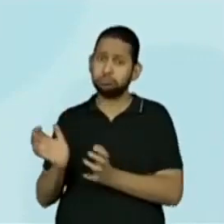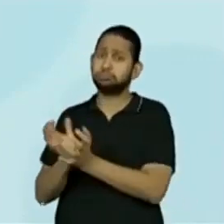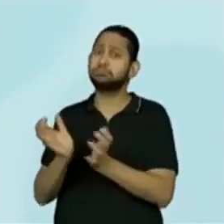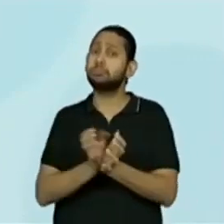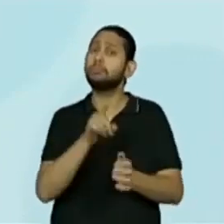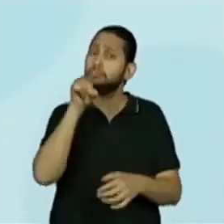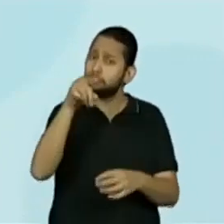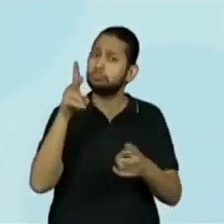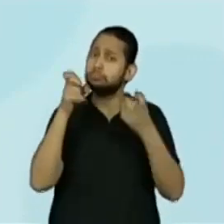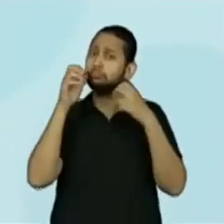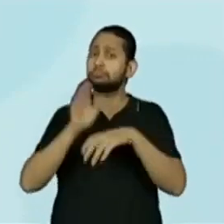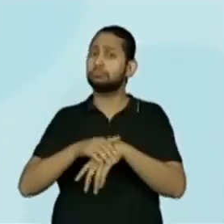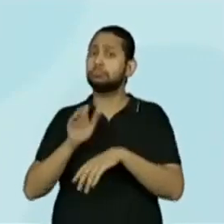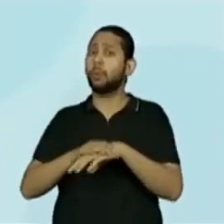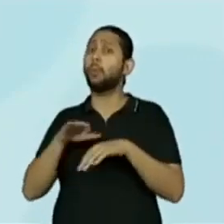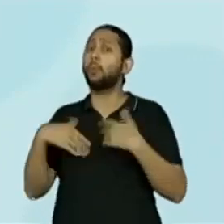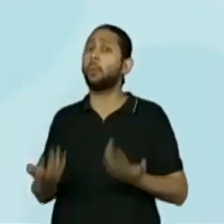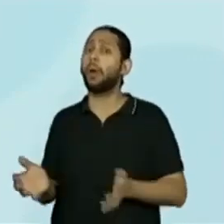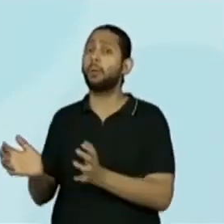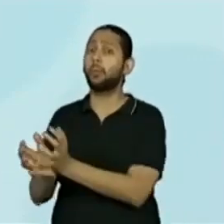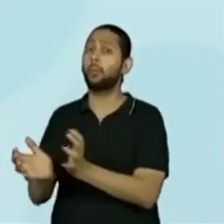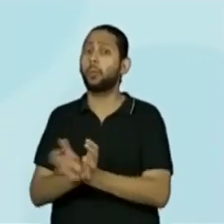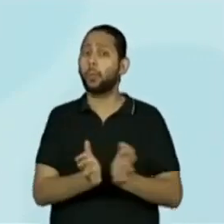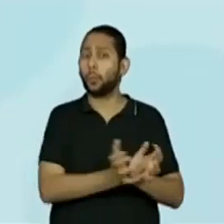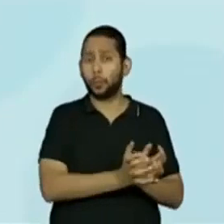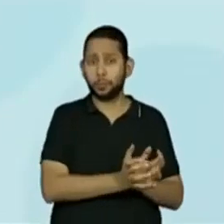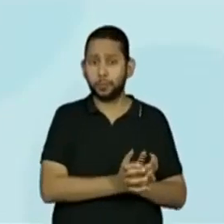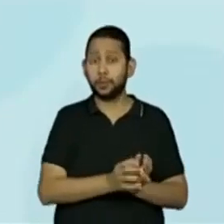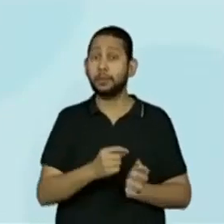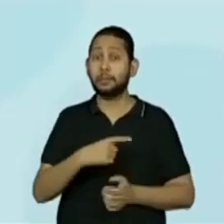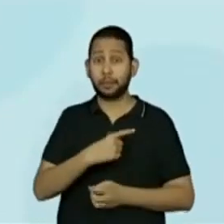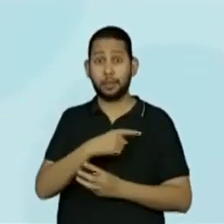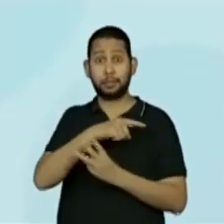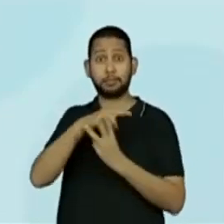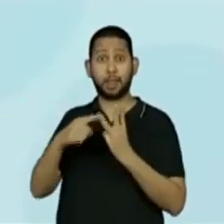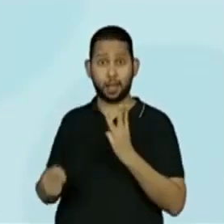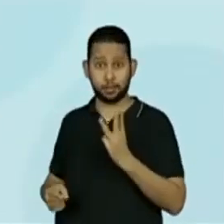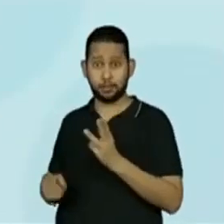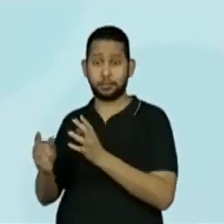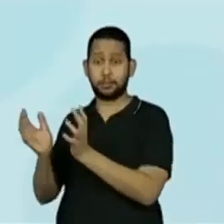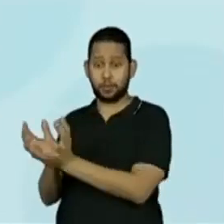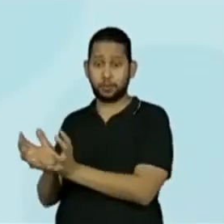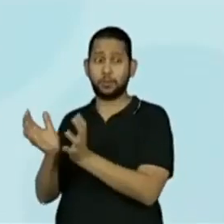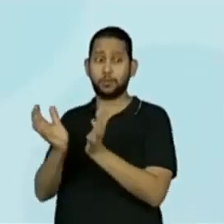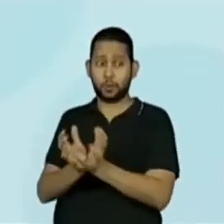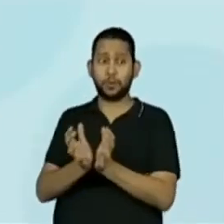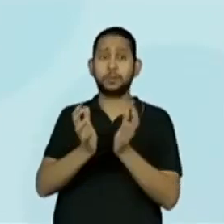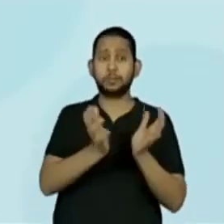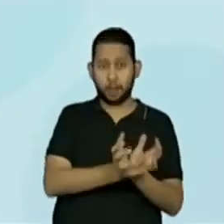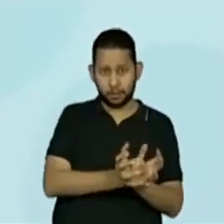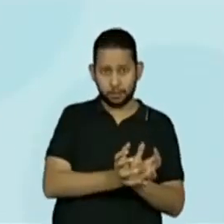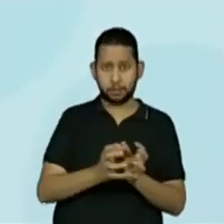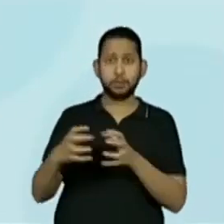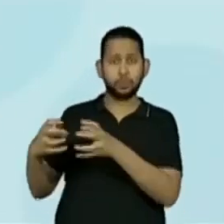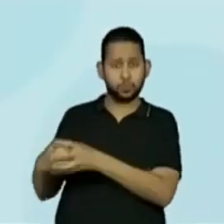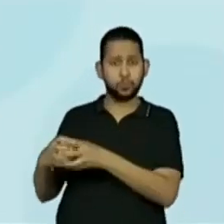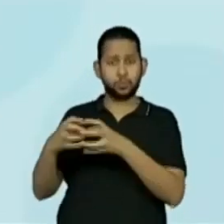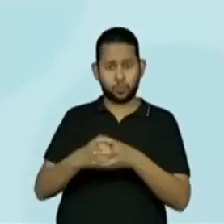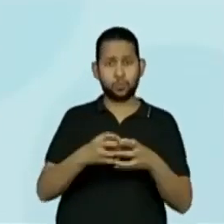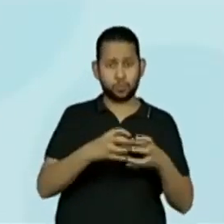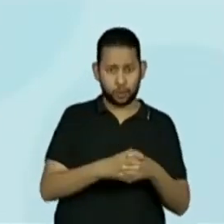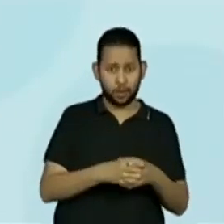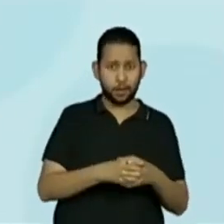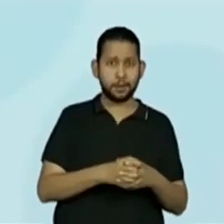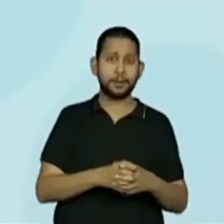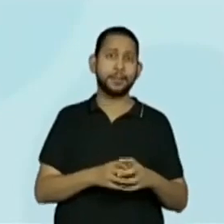precisava observar? Que eu tinha 3 ordens, outras 3, outras 3